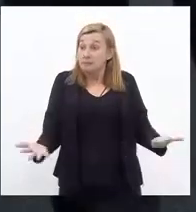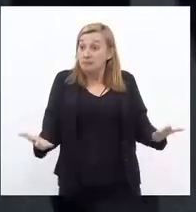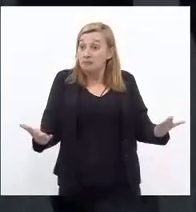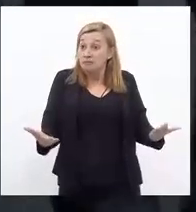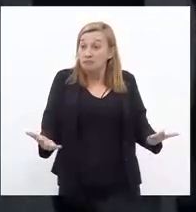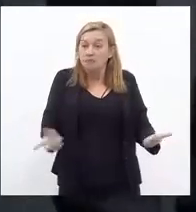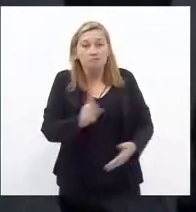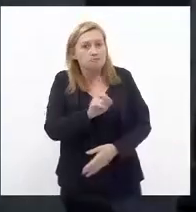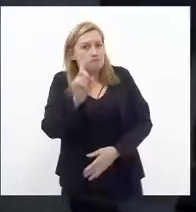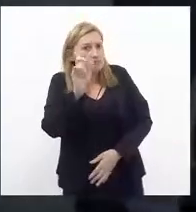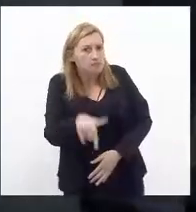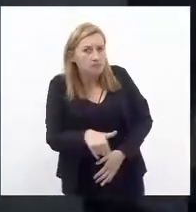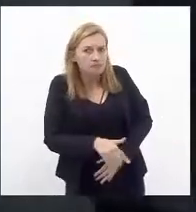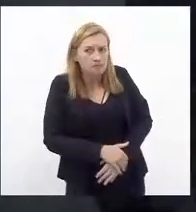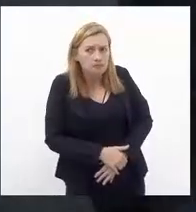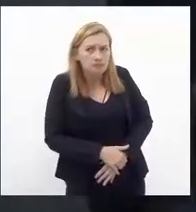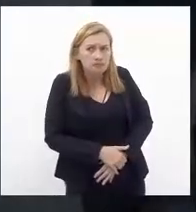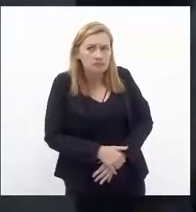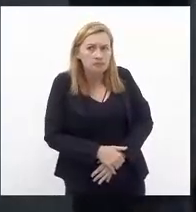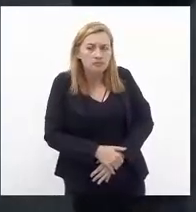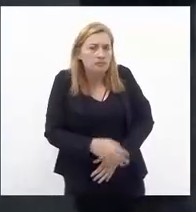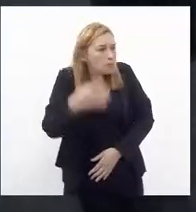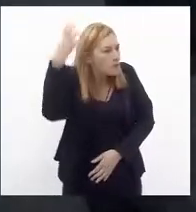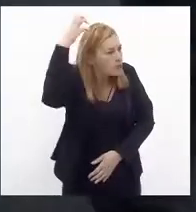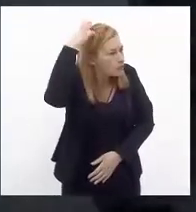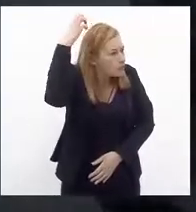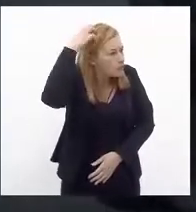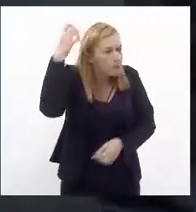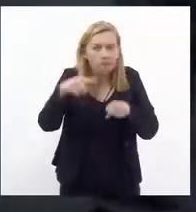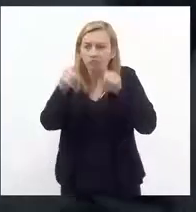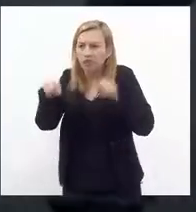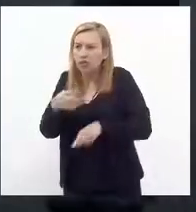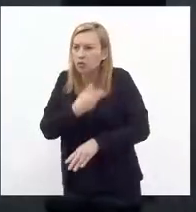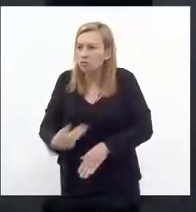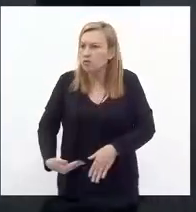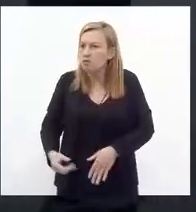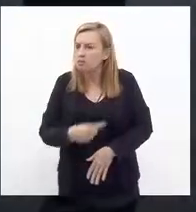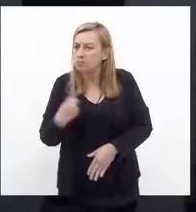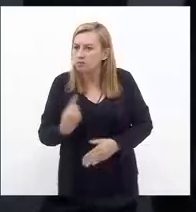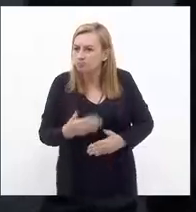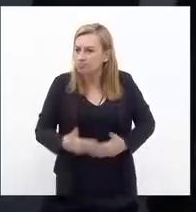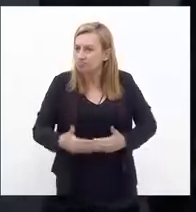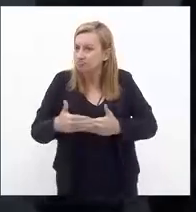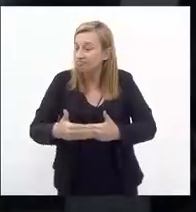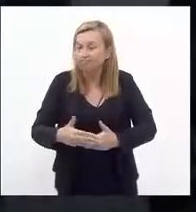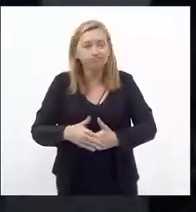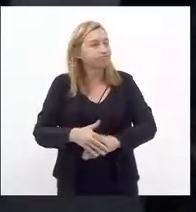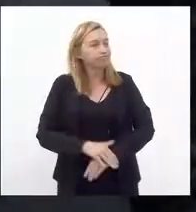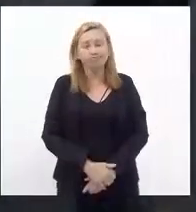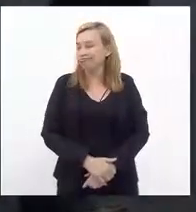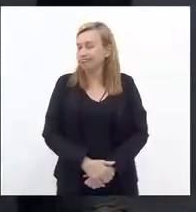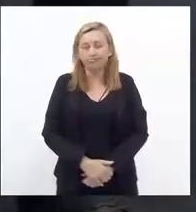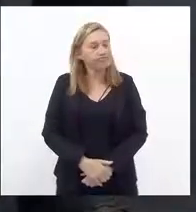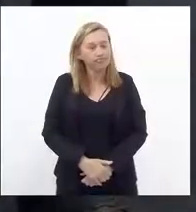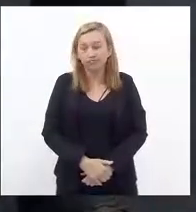não é penalizando o servidor público que nós vamos avançar